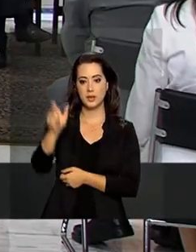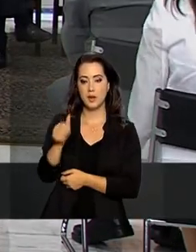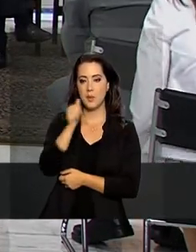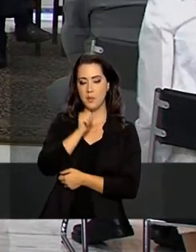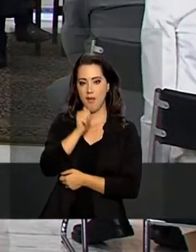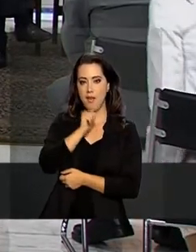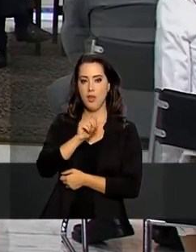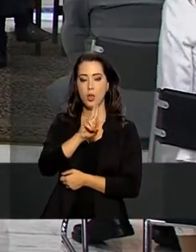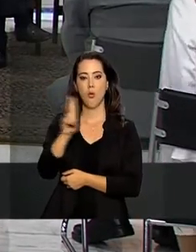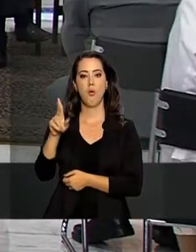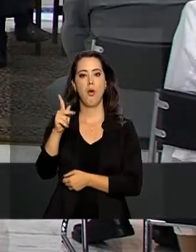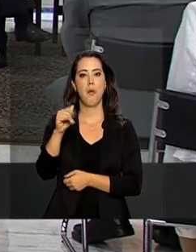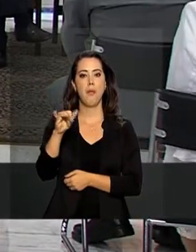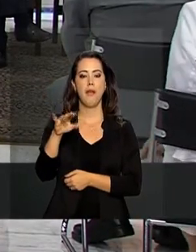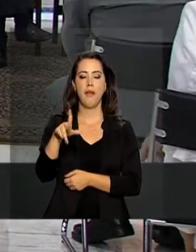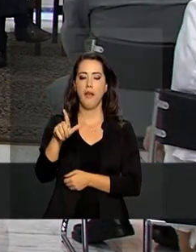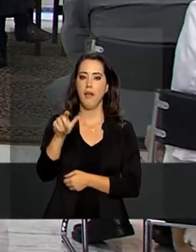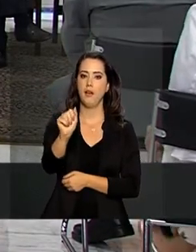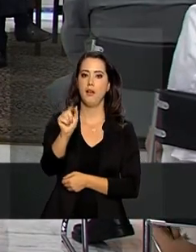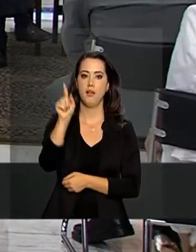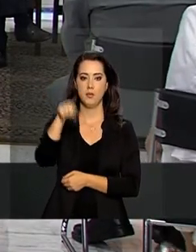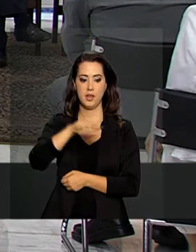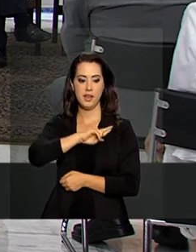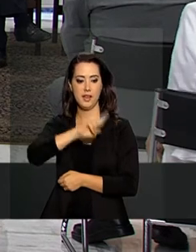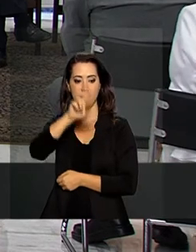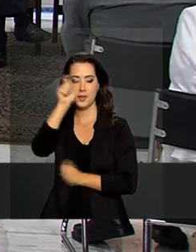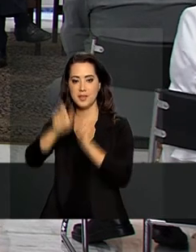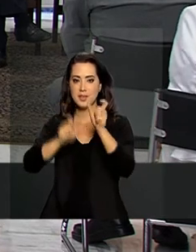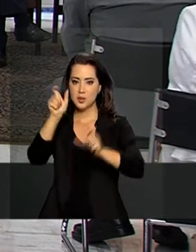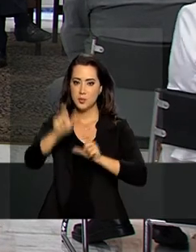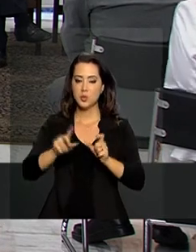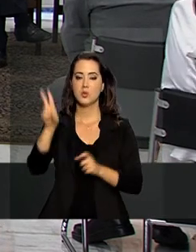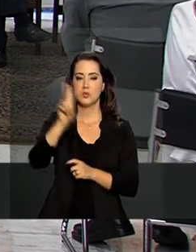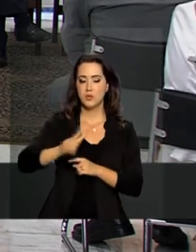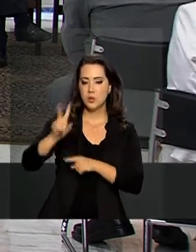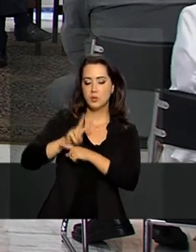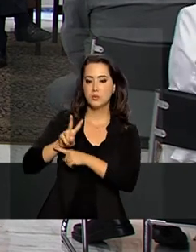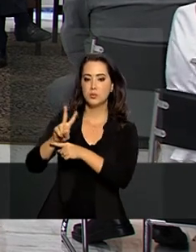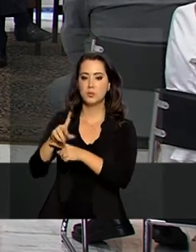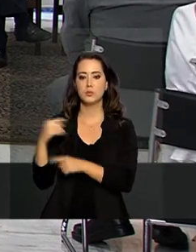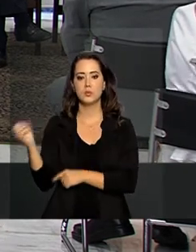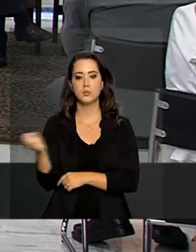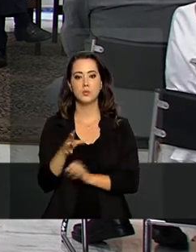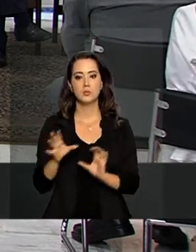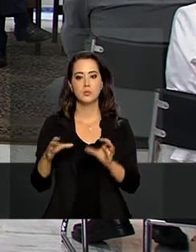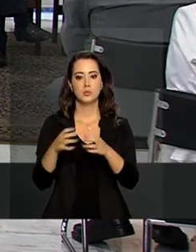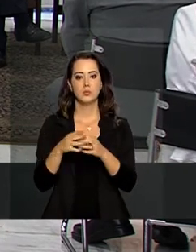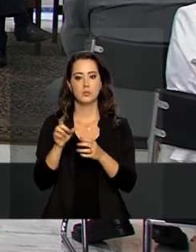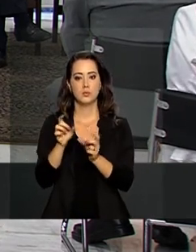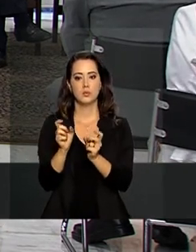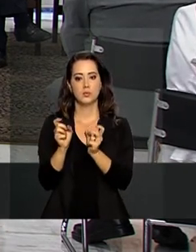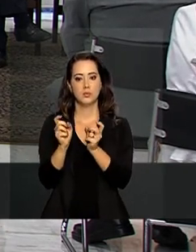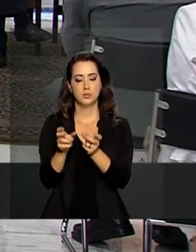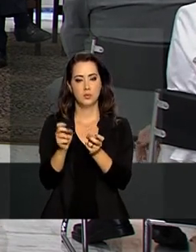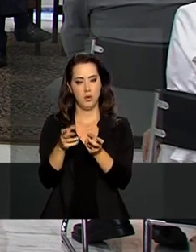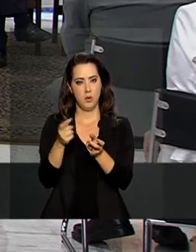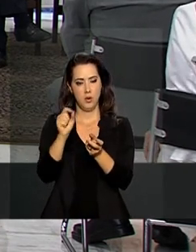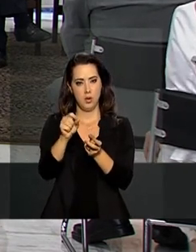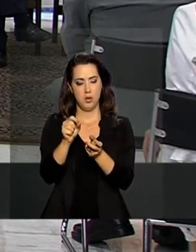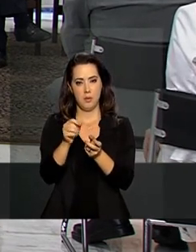silva costa que representa os beneficiários da nova modalidade de concessão de crédito